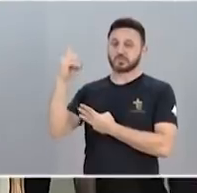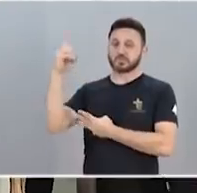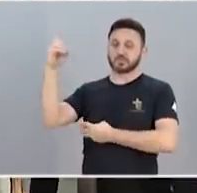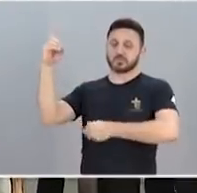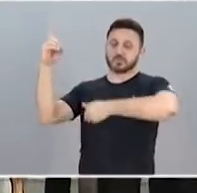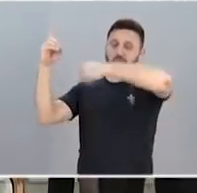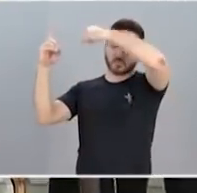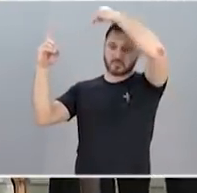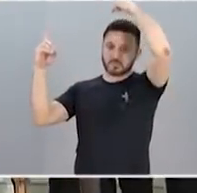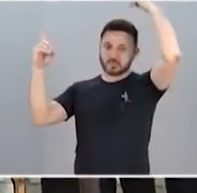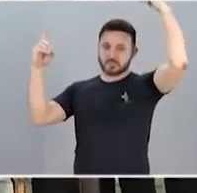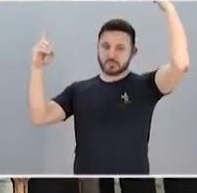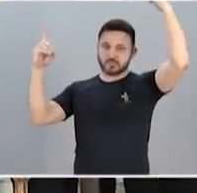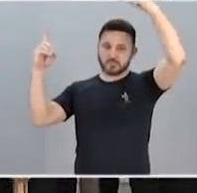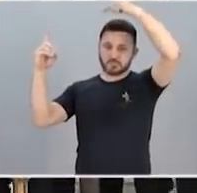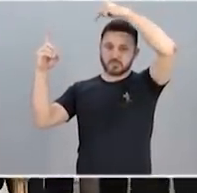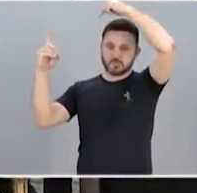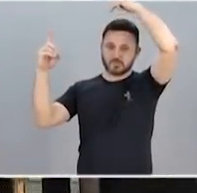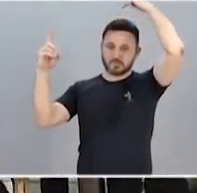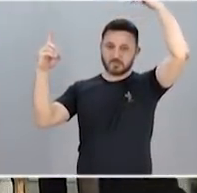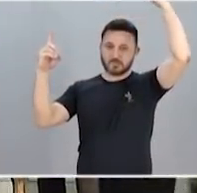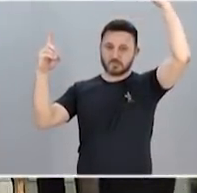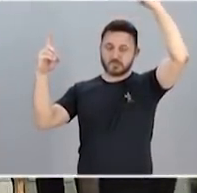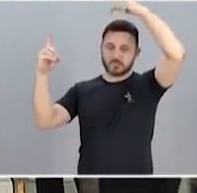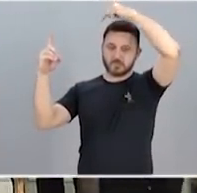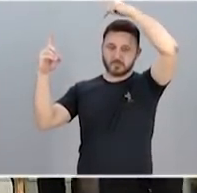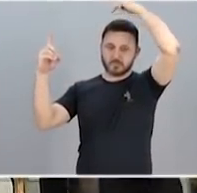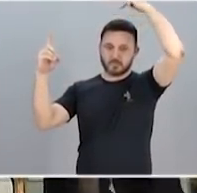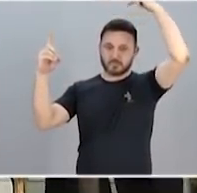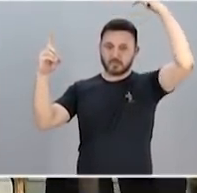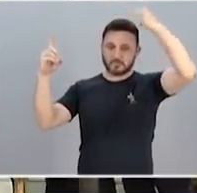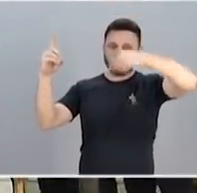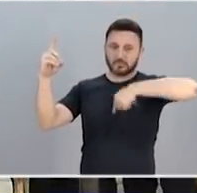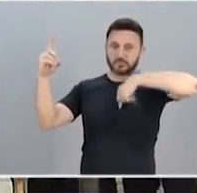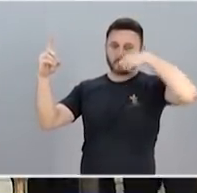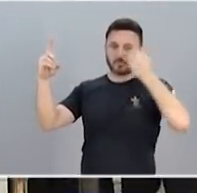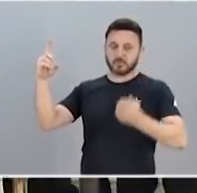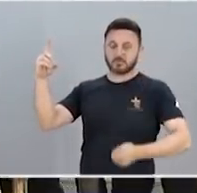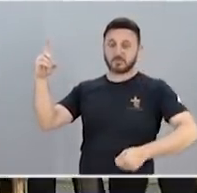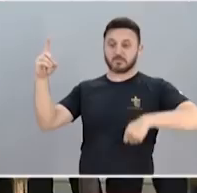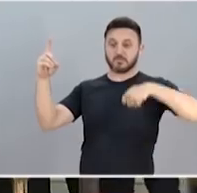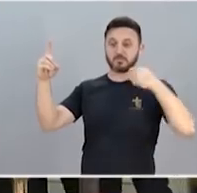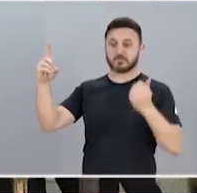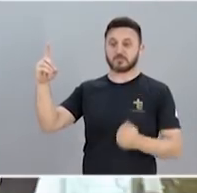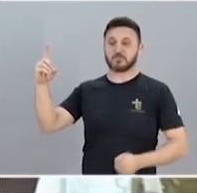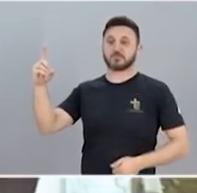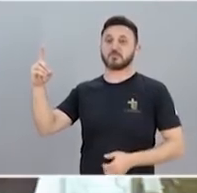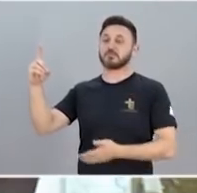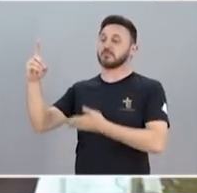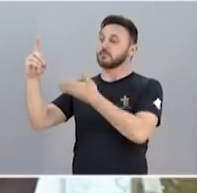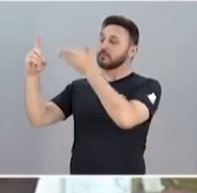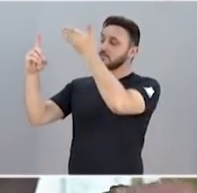Trindade Santa, eu preciso de ti.